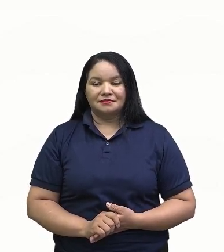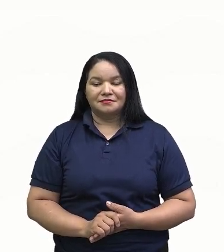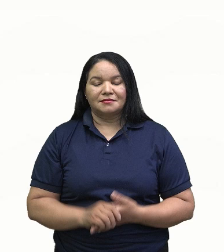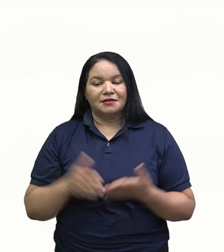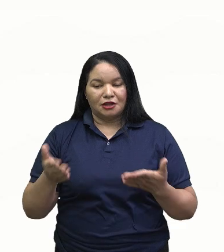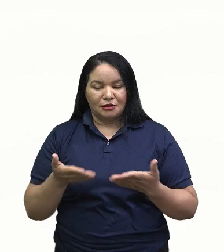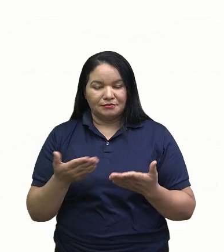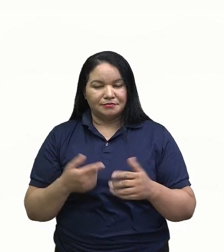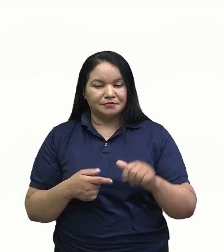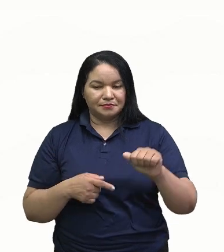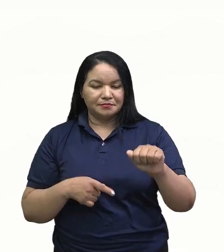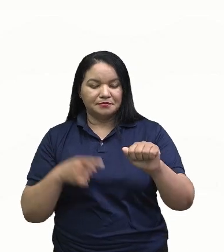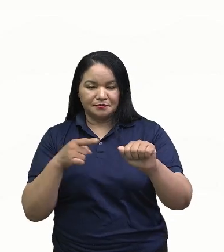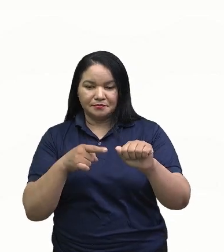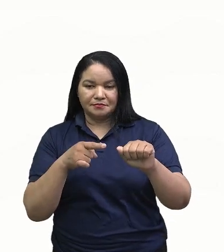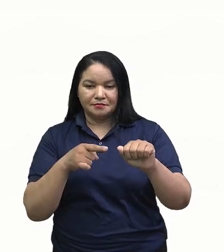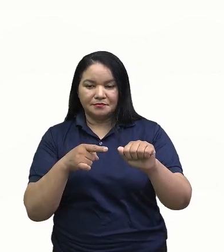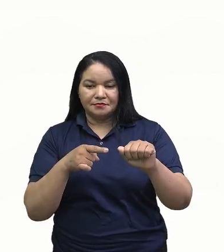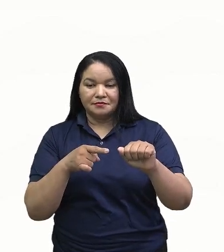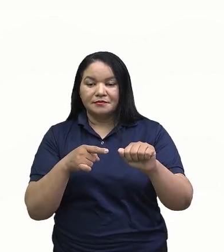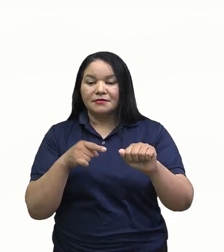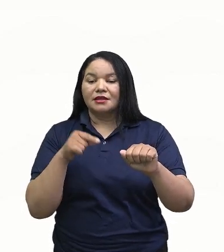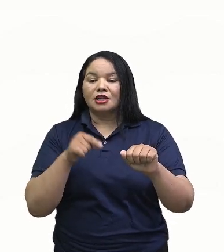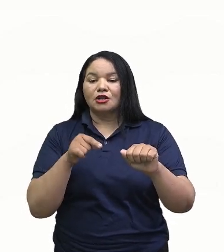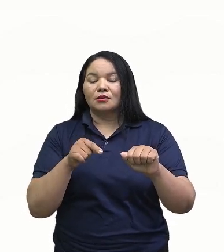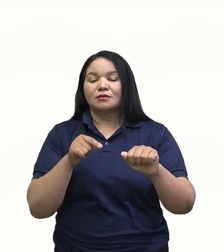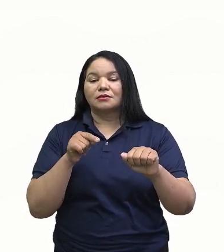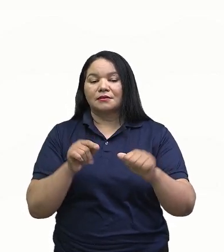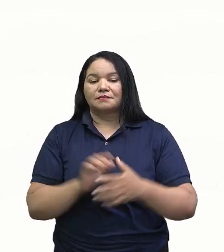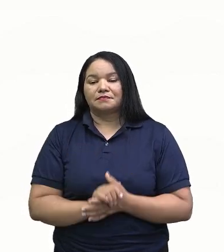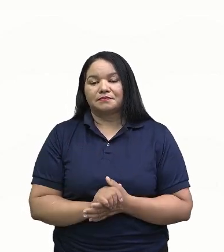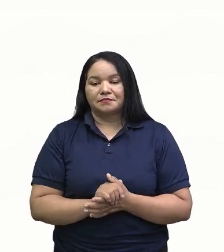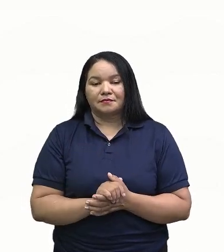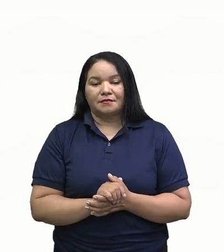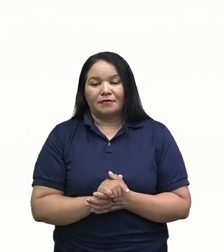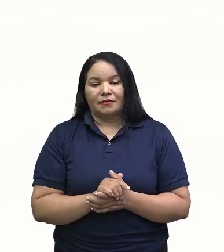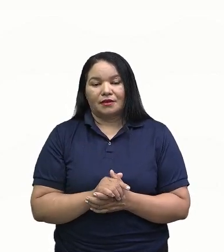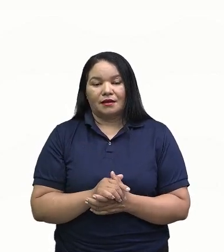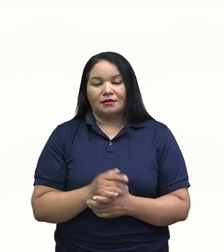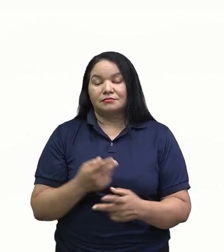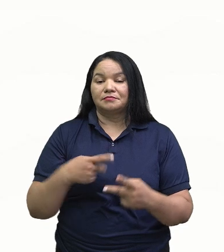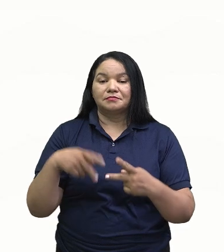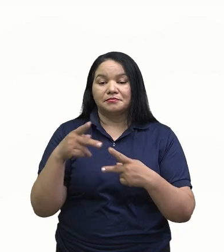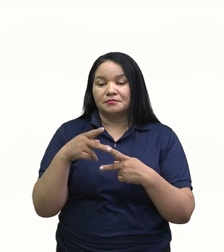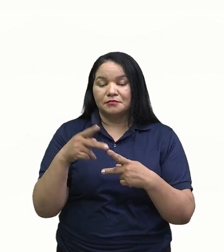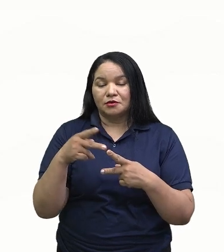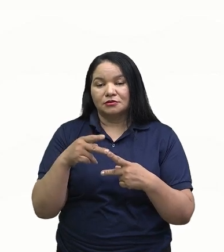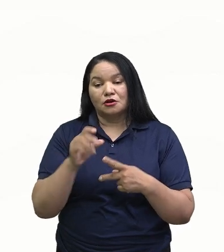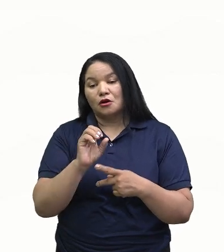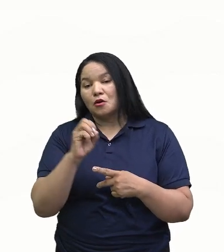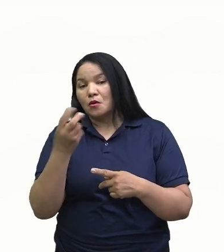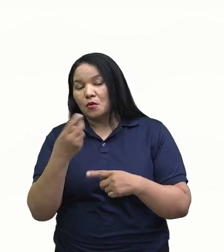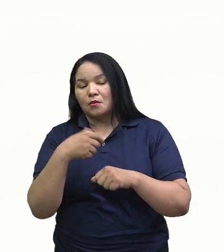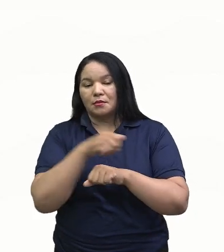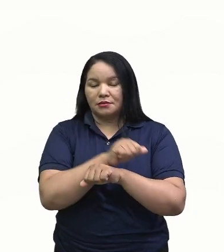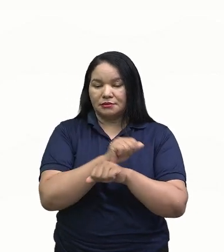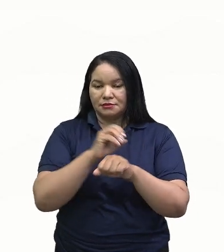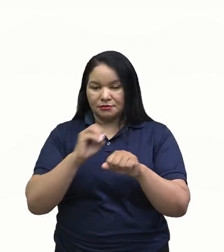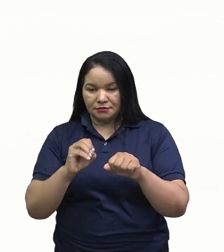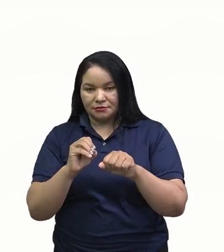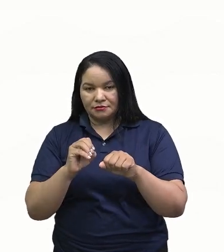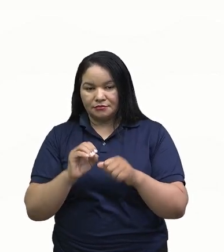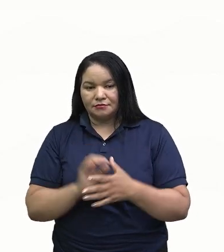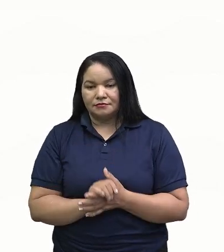esse A, ele vai ser preposição ou artigo? Ou em que momento ele será